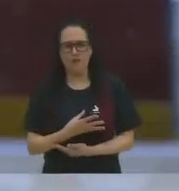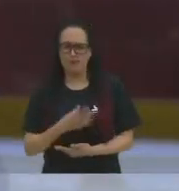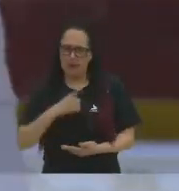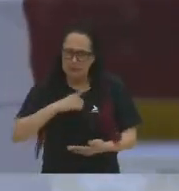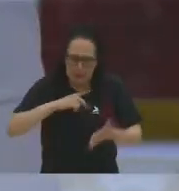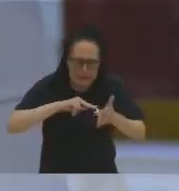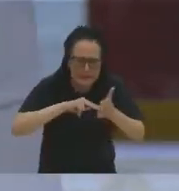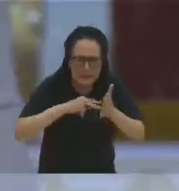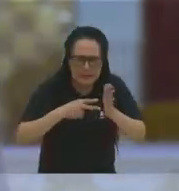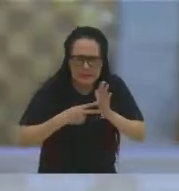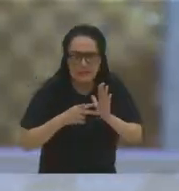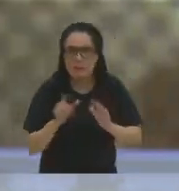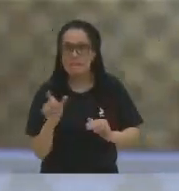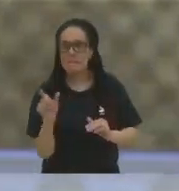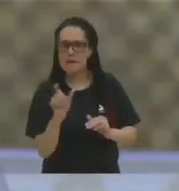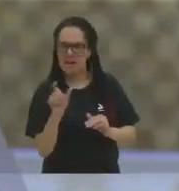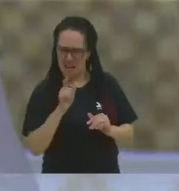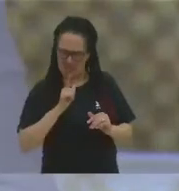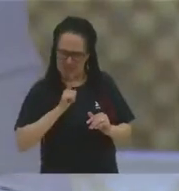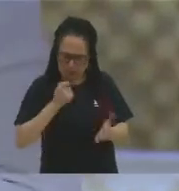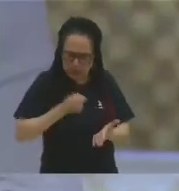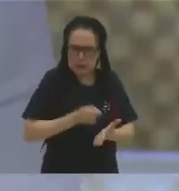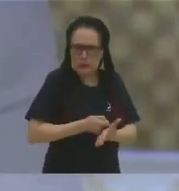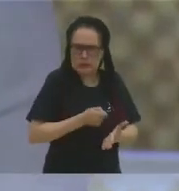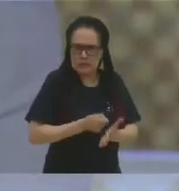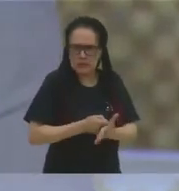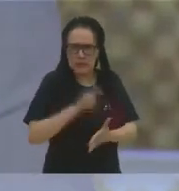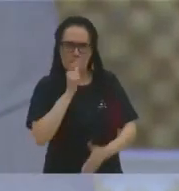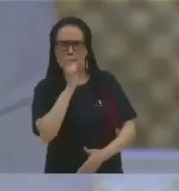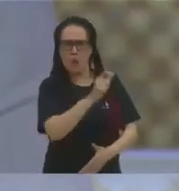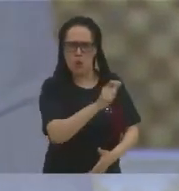alguma palavra de condenação em relação à samaritana?